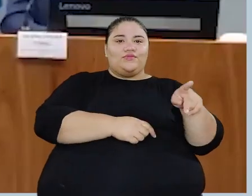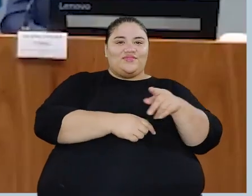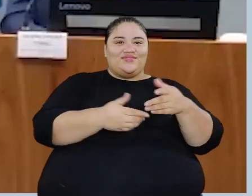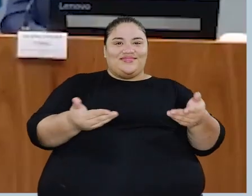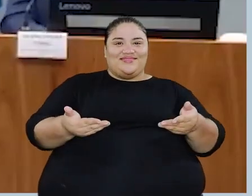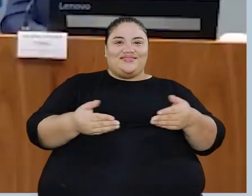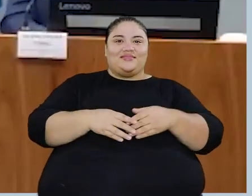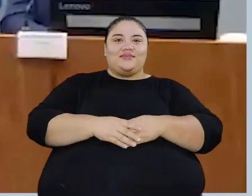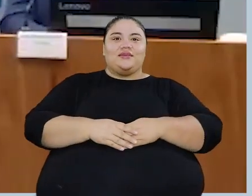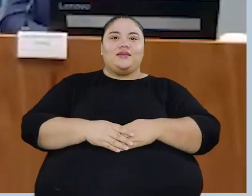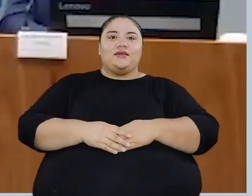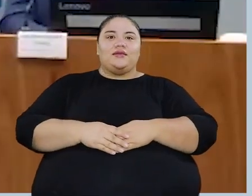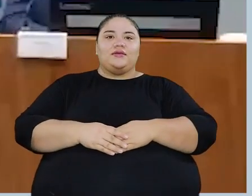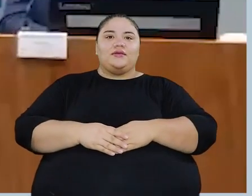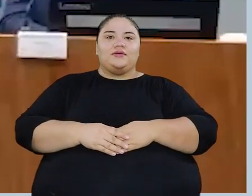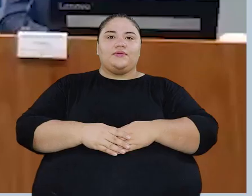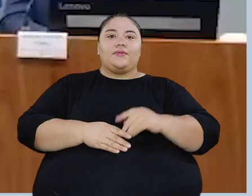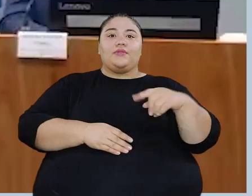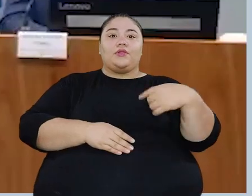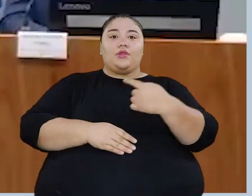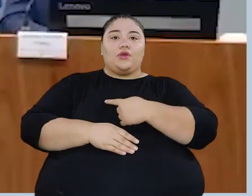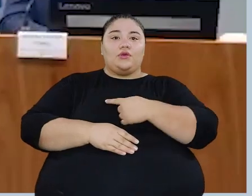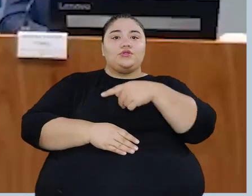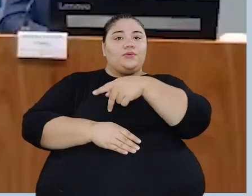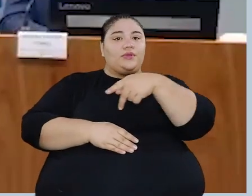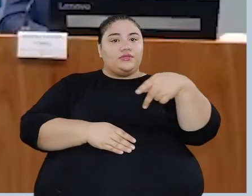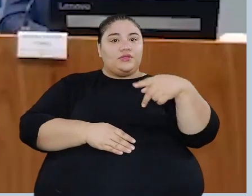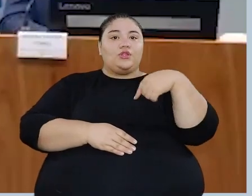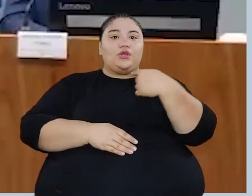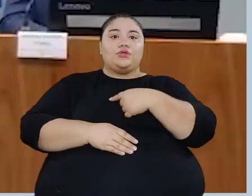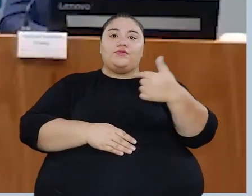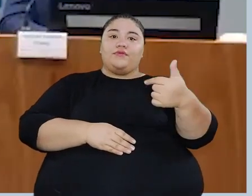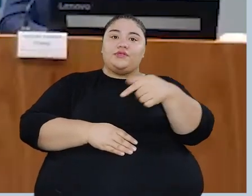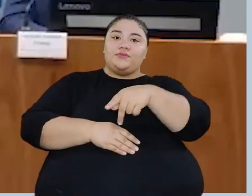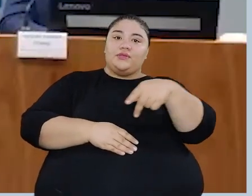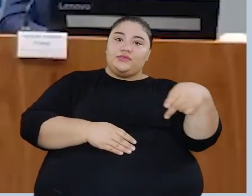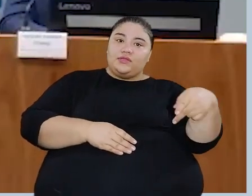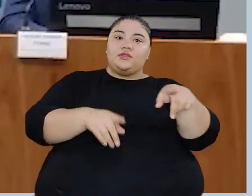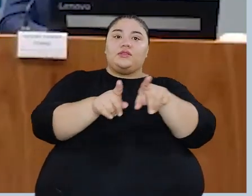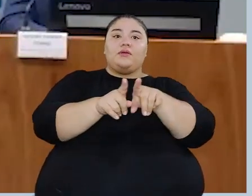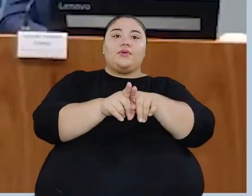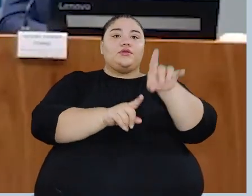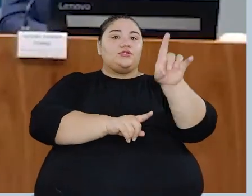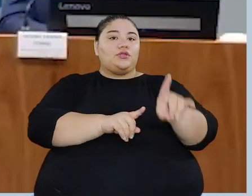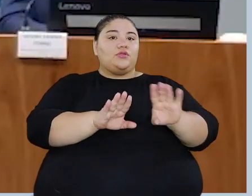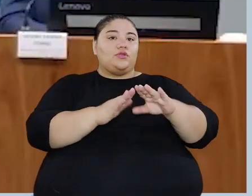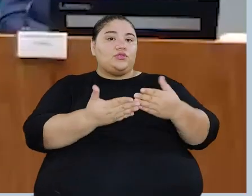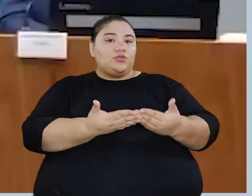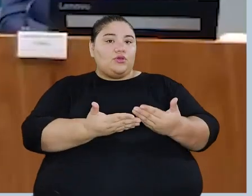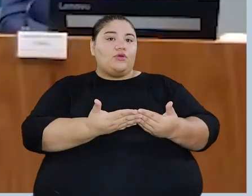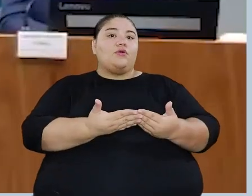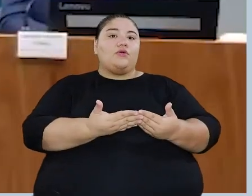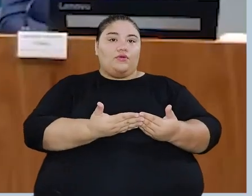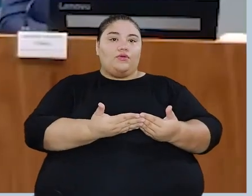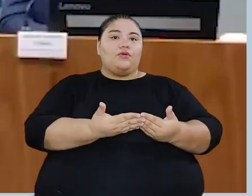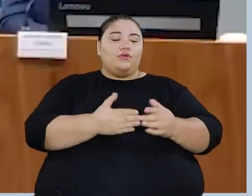né? Além de ser o nosso presidente, nosso vice-presidente, também diretor desta escola,